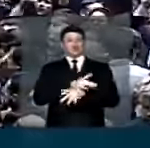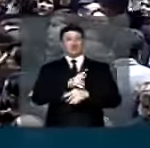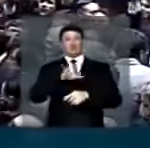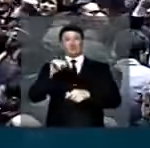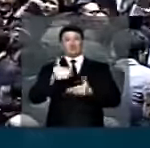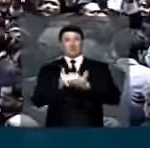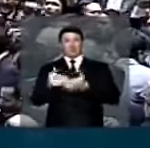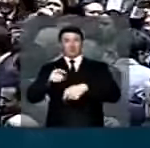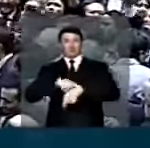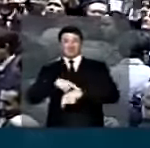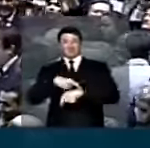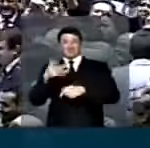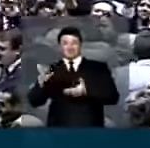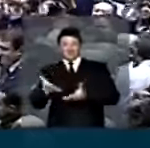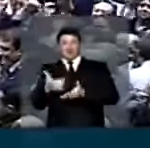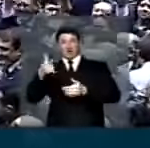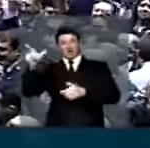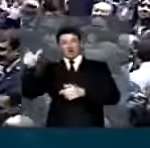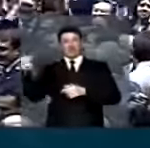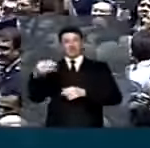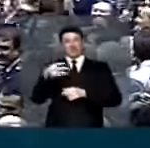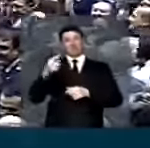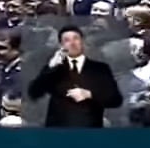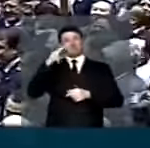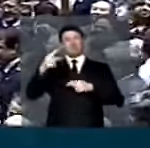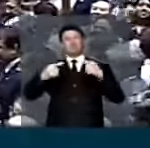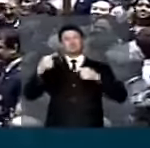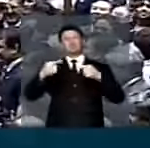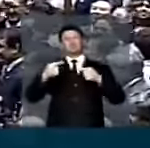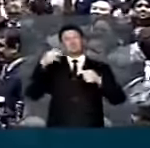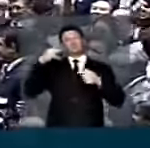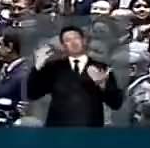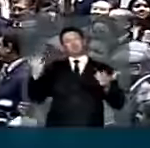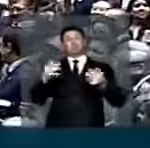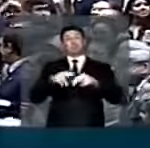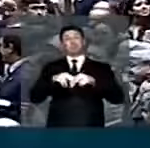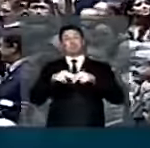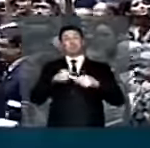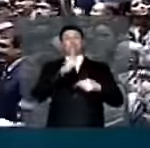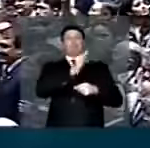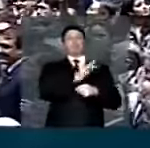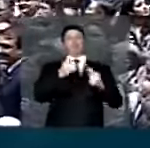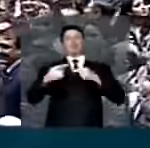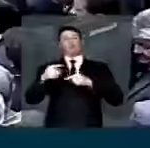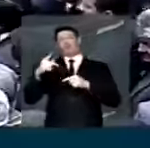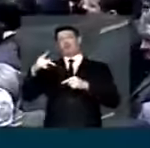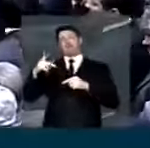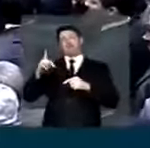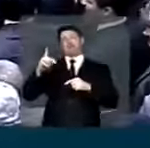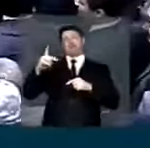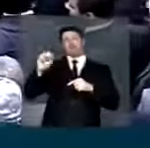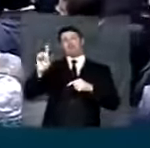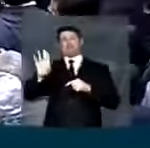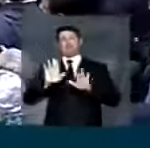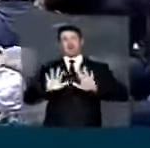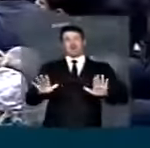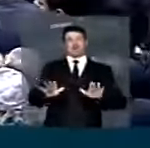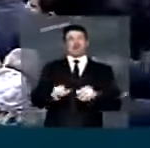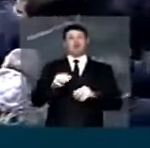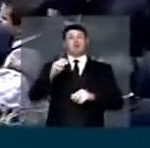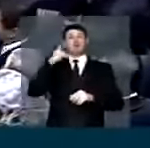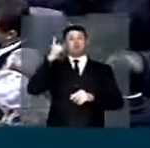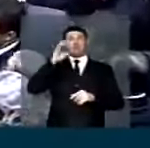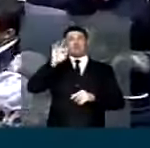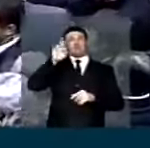nova deve começar no instante. Tivemos essa disputa política que você se referiu com parlamentares do PT. Tivemos agora há pouco o deputado Fernando Ferro também